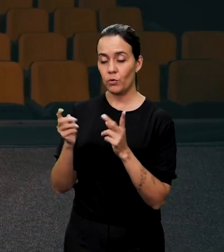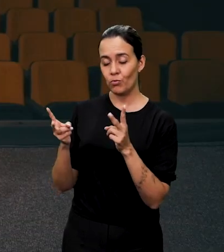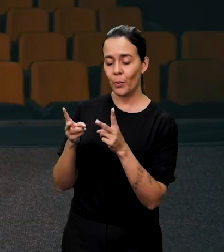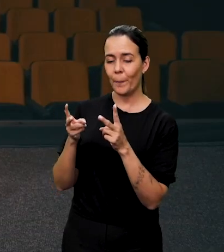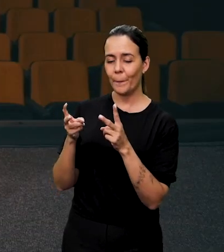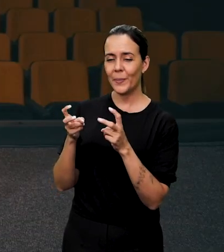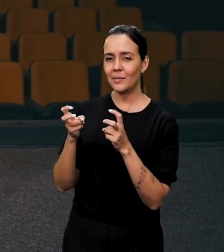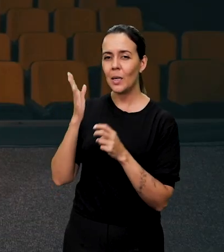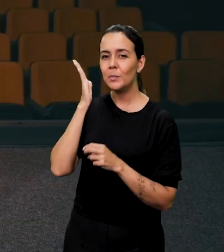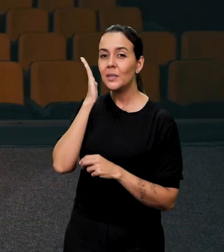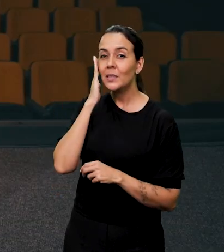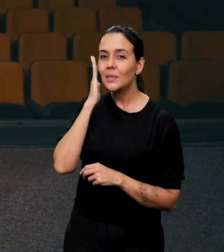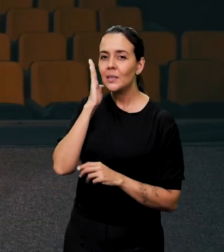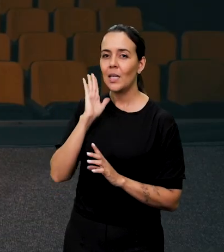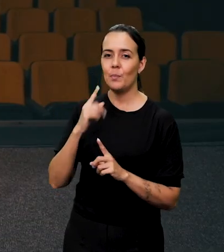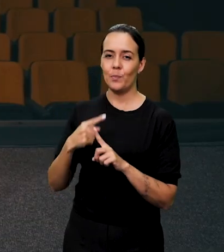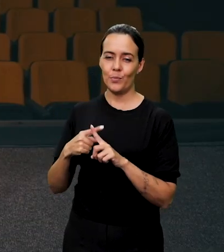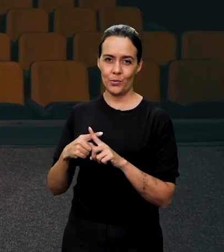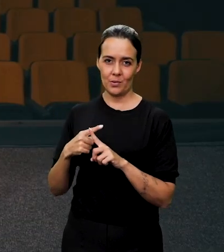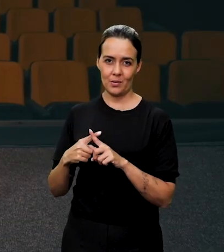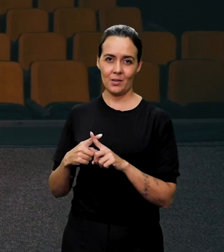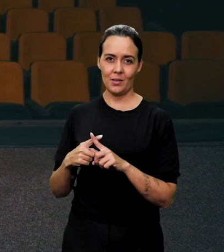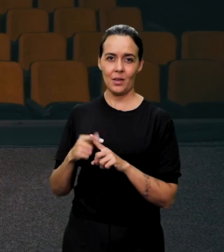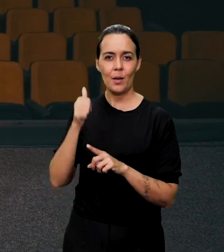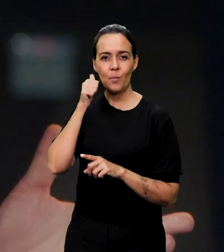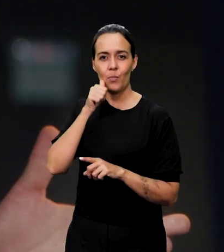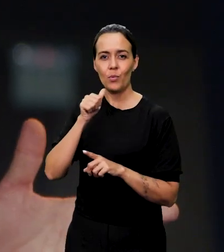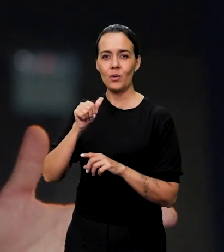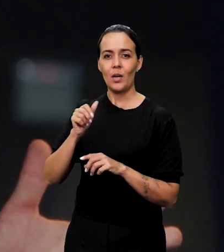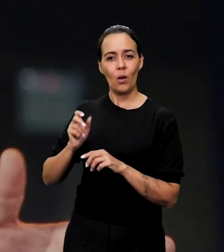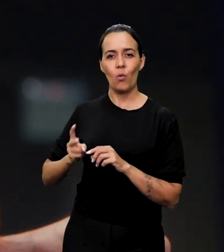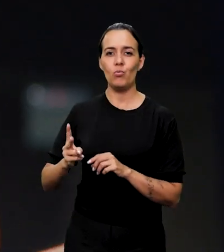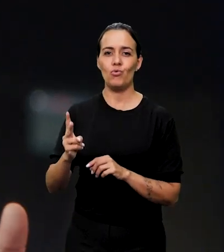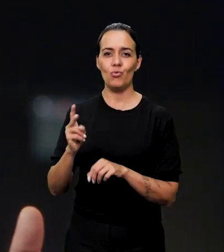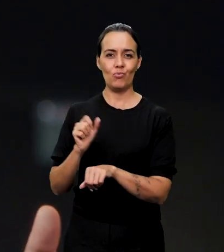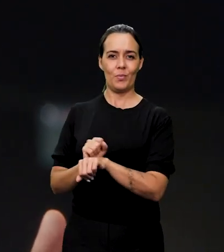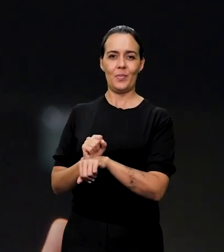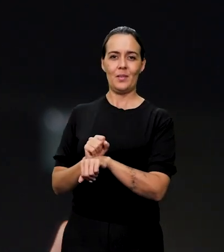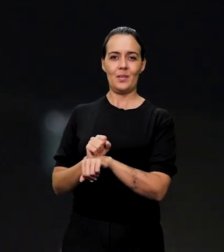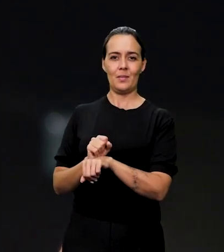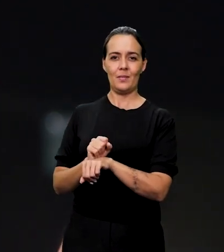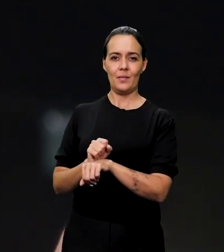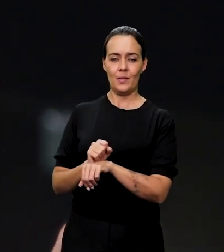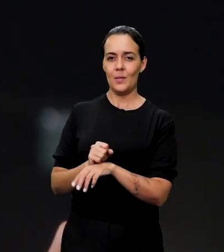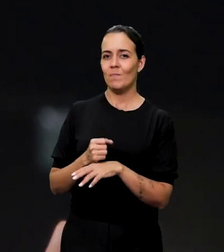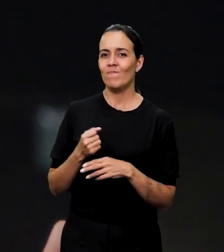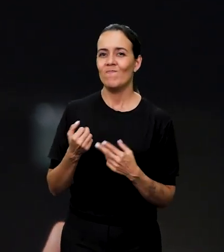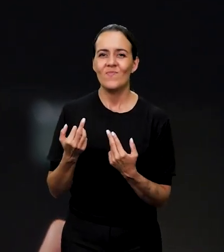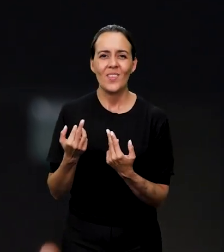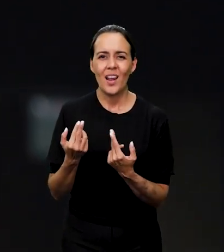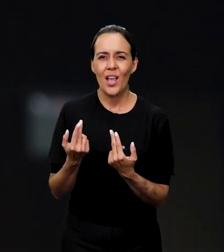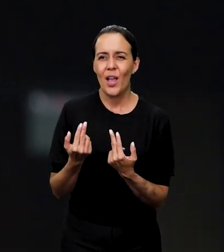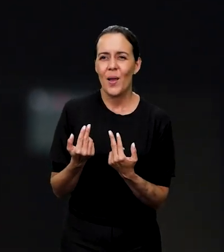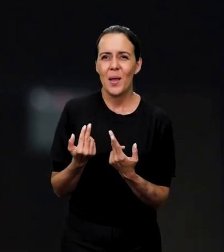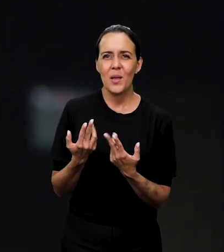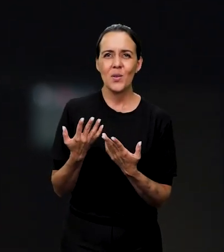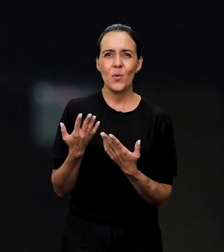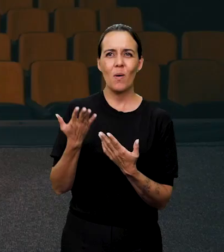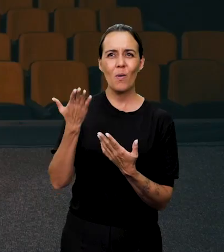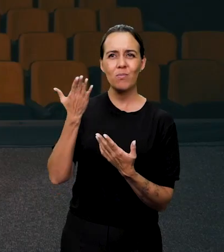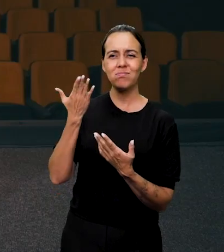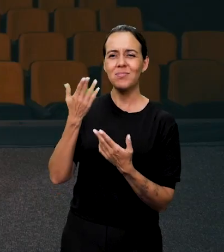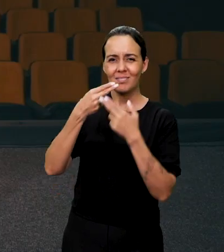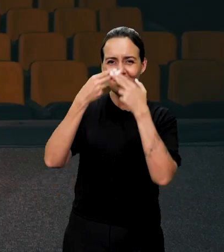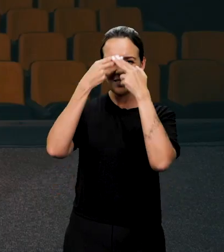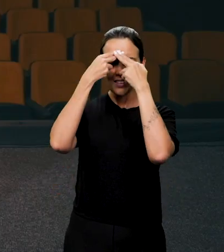óbvio preço ou custo, que Ele usa camisa preta sobre como uma um pouco camiseta abrir escura. uma ferida aberta muito antiga,